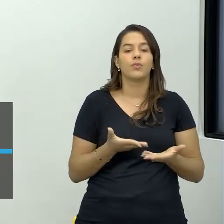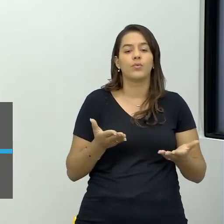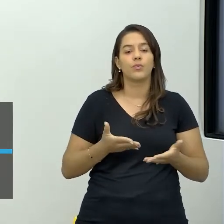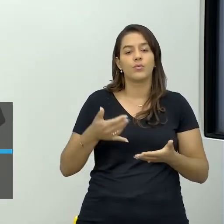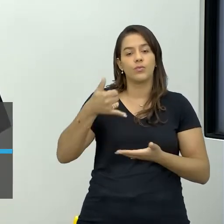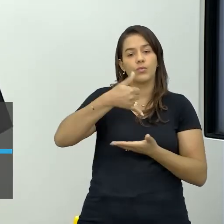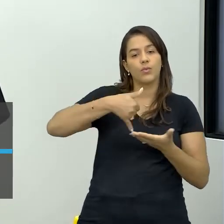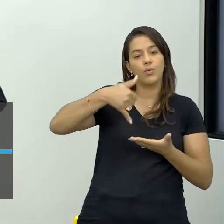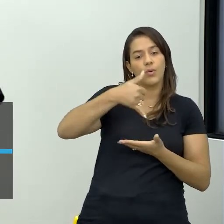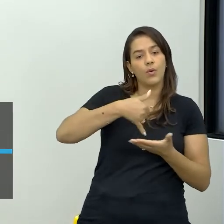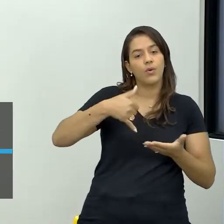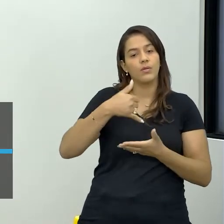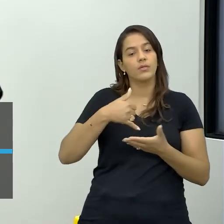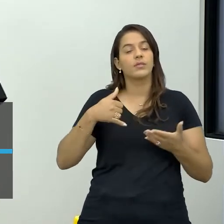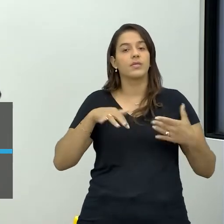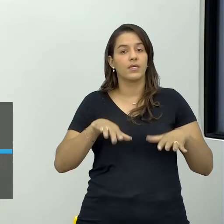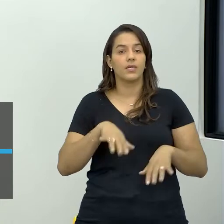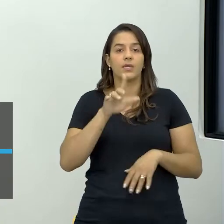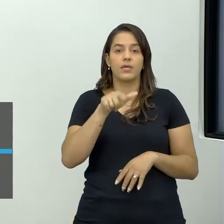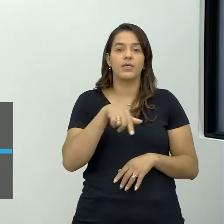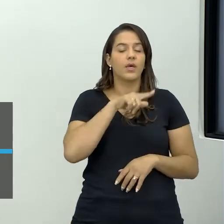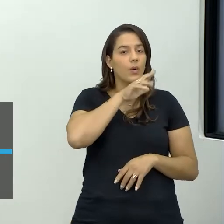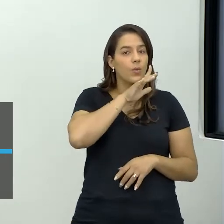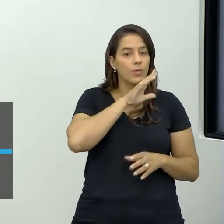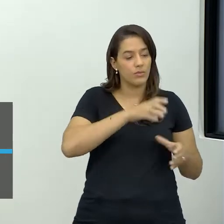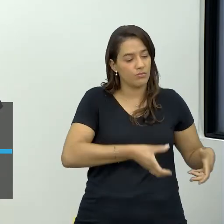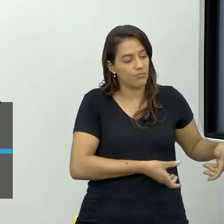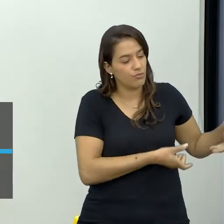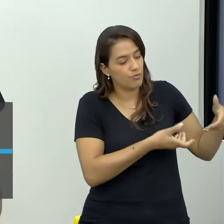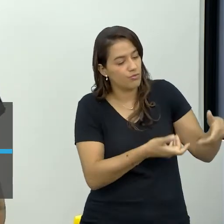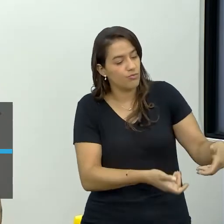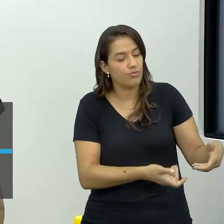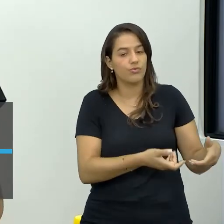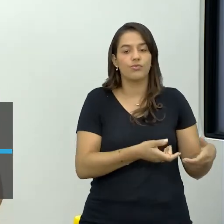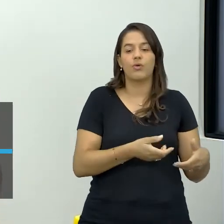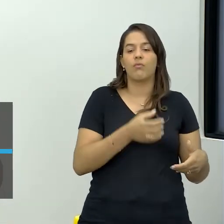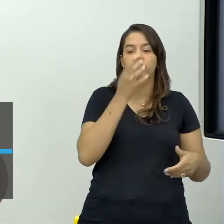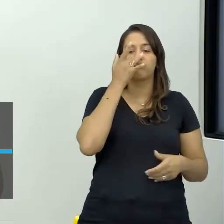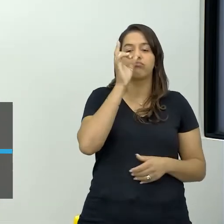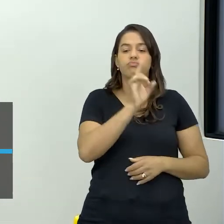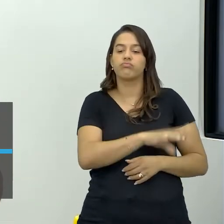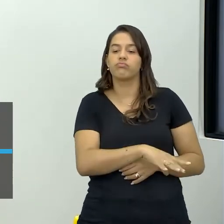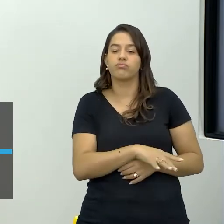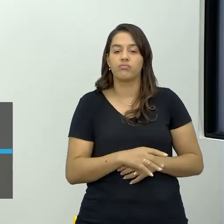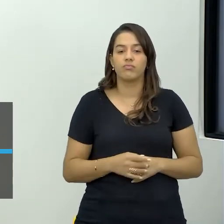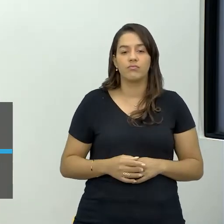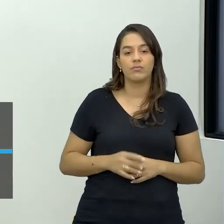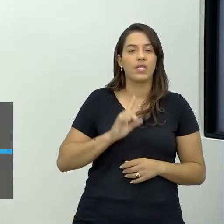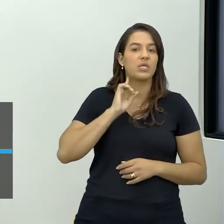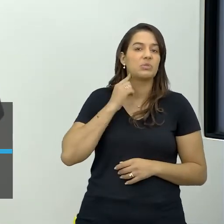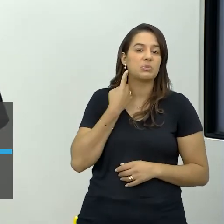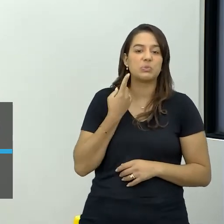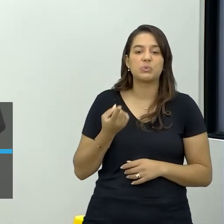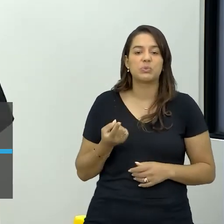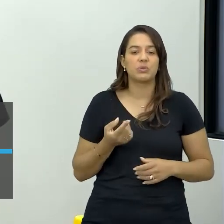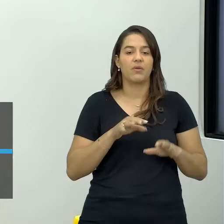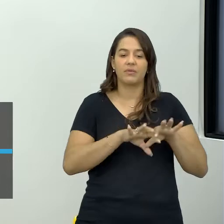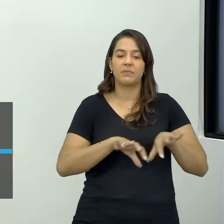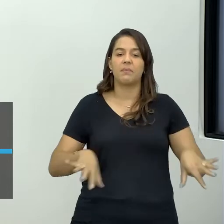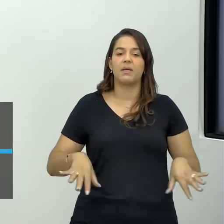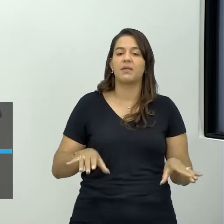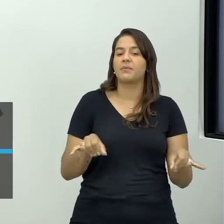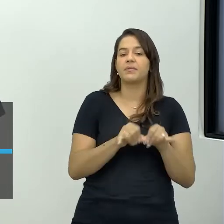de cozinha, que é muito prejudicial a gente estar jogando esse óleo de cozinha de uma forma, vou jogar, tá sujo, eu não vou separar,